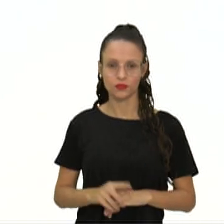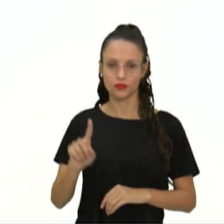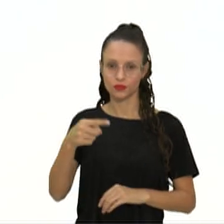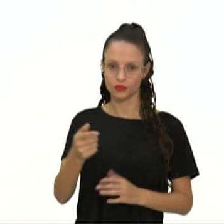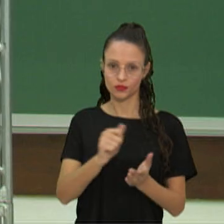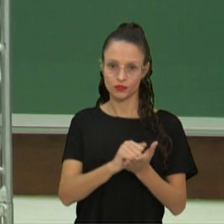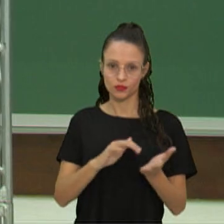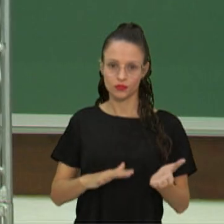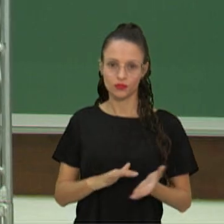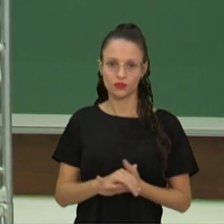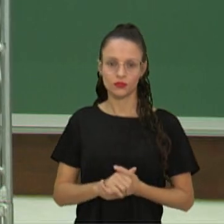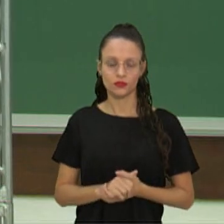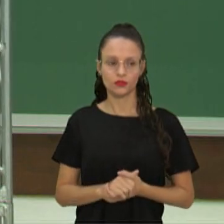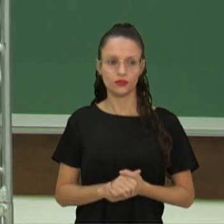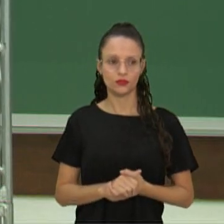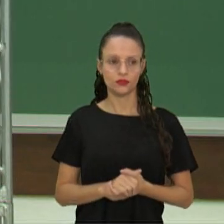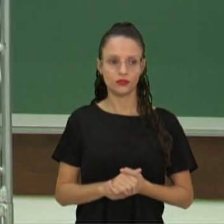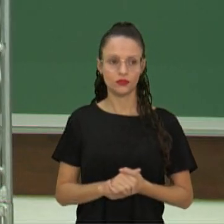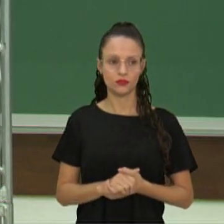próximo exercício agora.